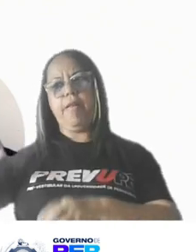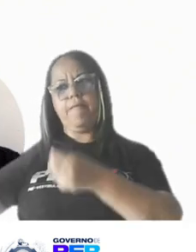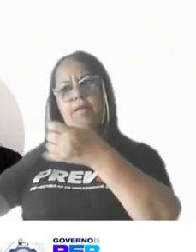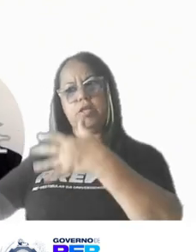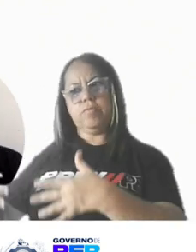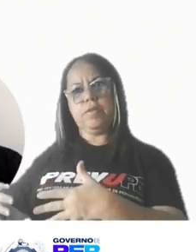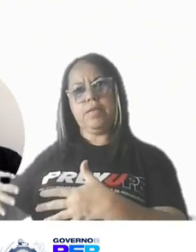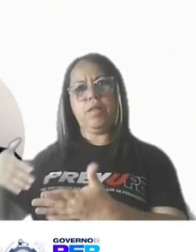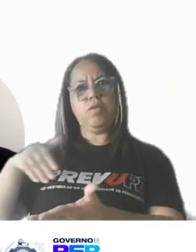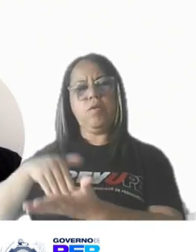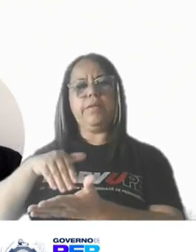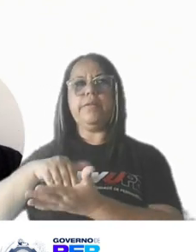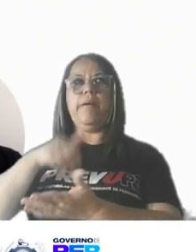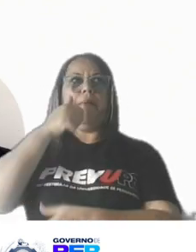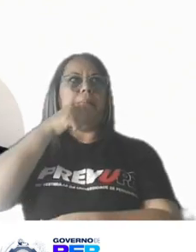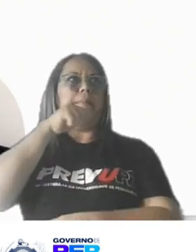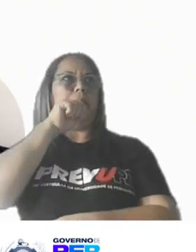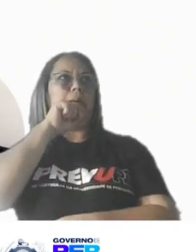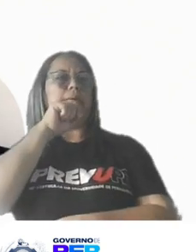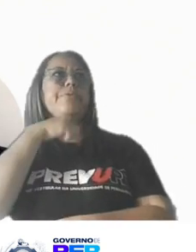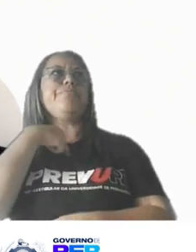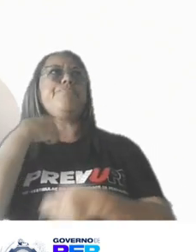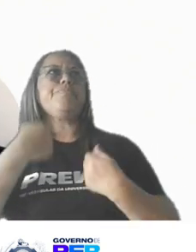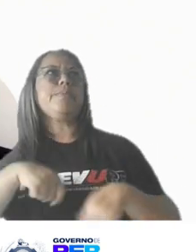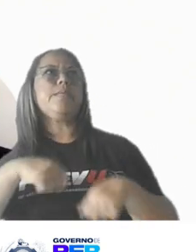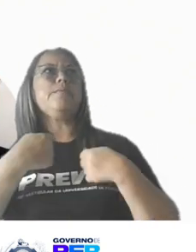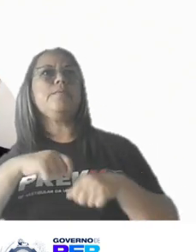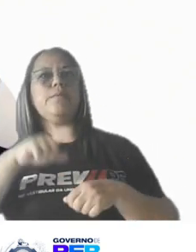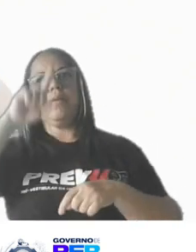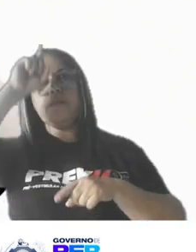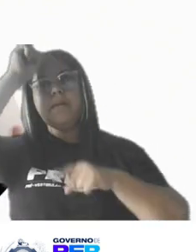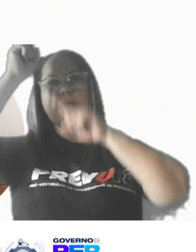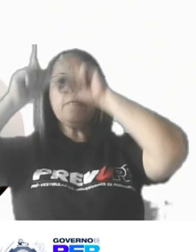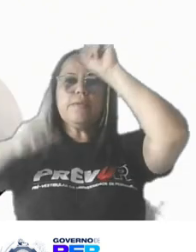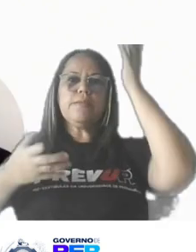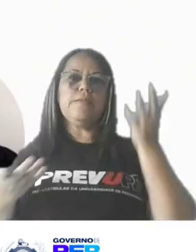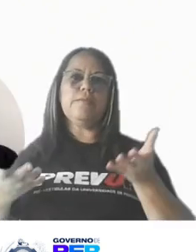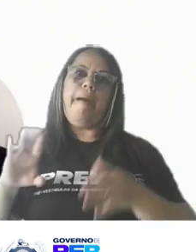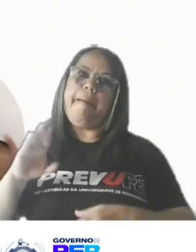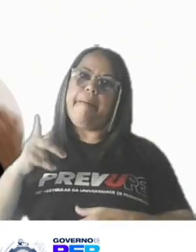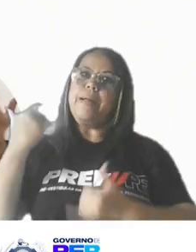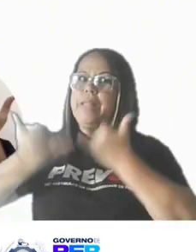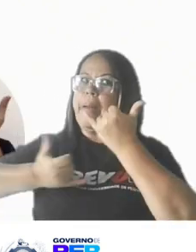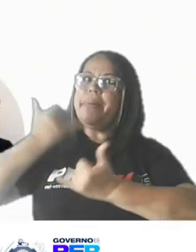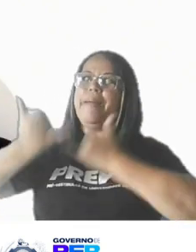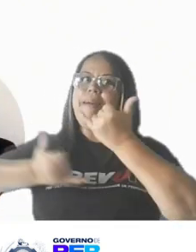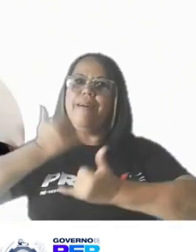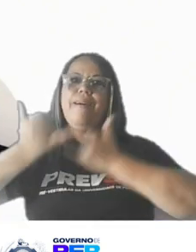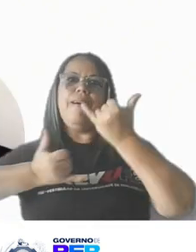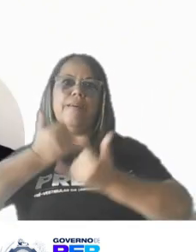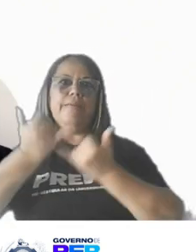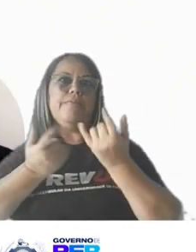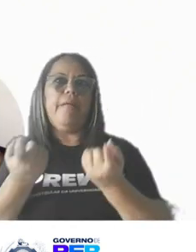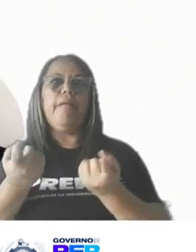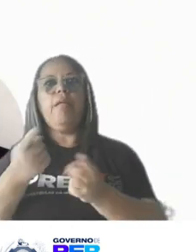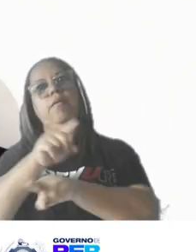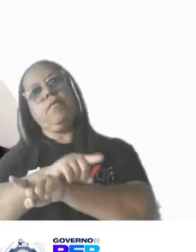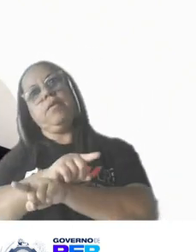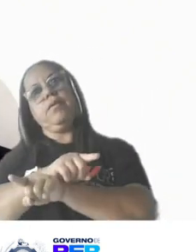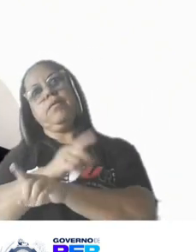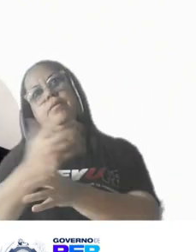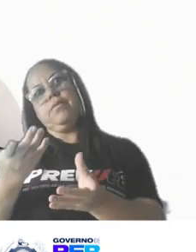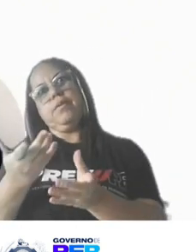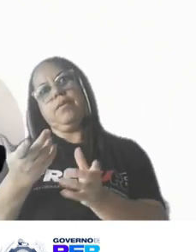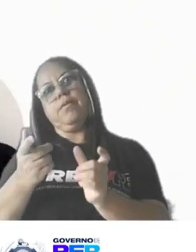vai dizer no último quadrinho que mães são a necessidade da invenção. De fato, ele está brincando, ele está invertendo a ordem